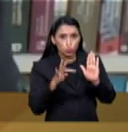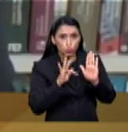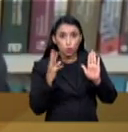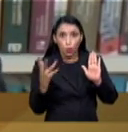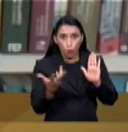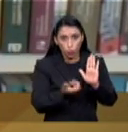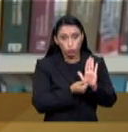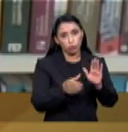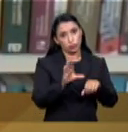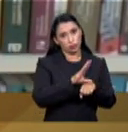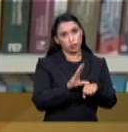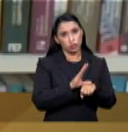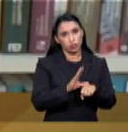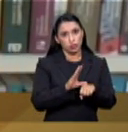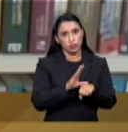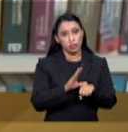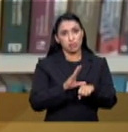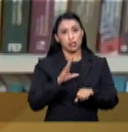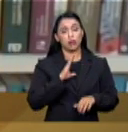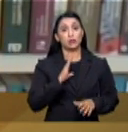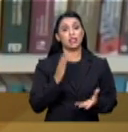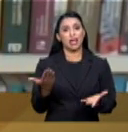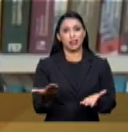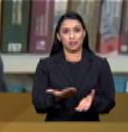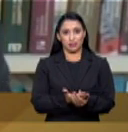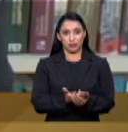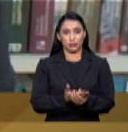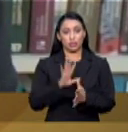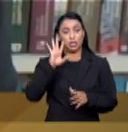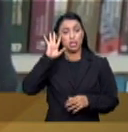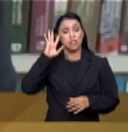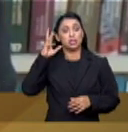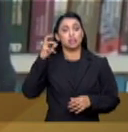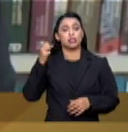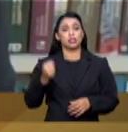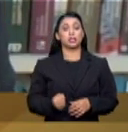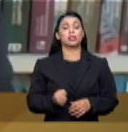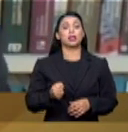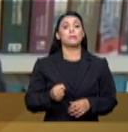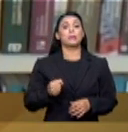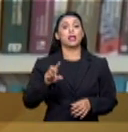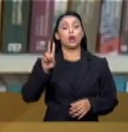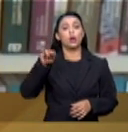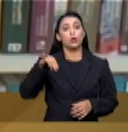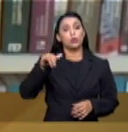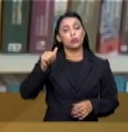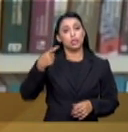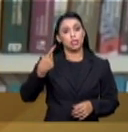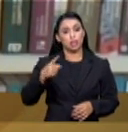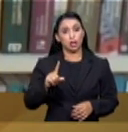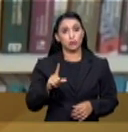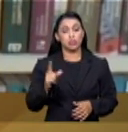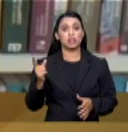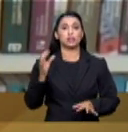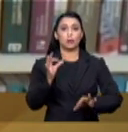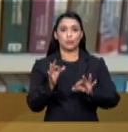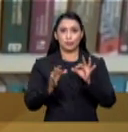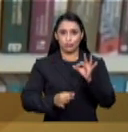é adequado que uma ação ajuizada pela União seja processada e julgada na